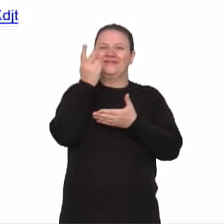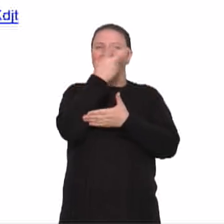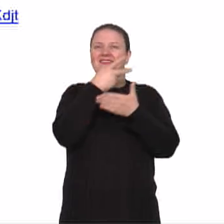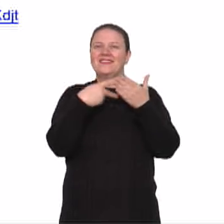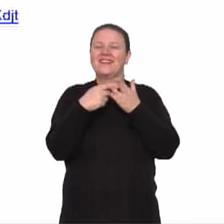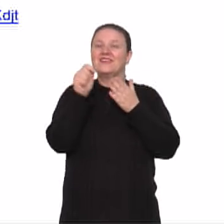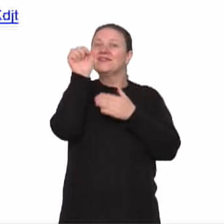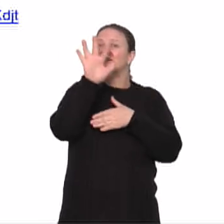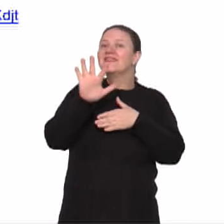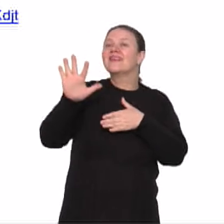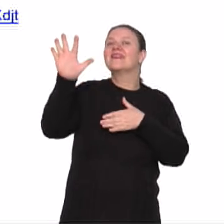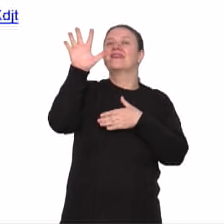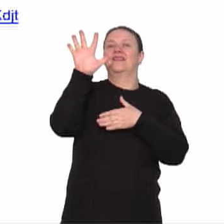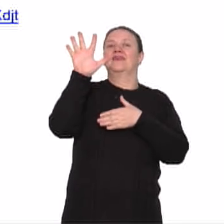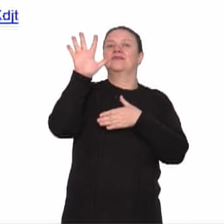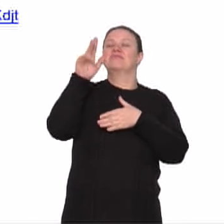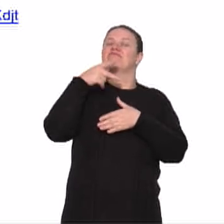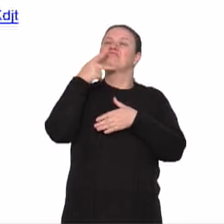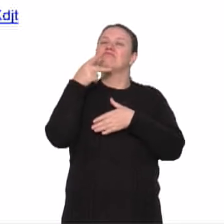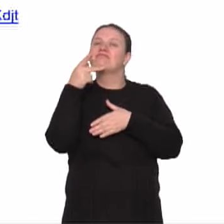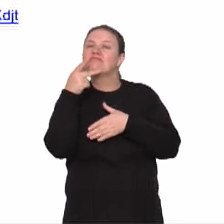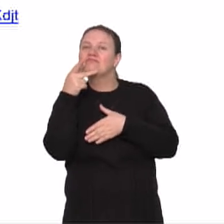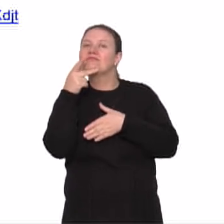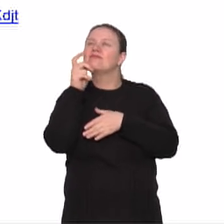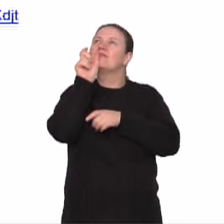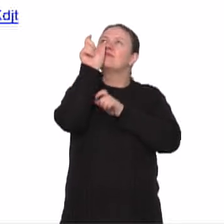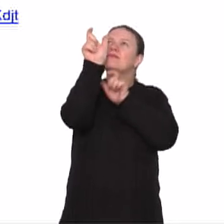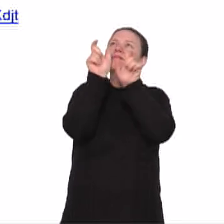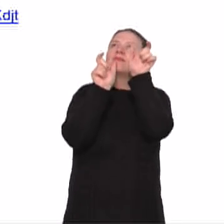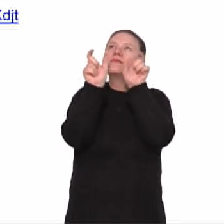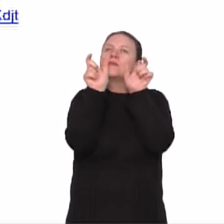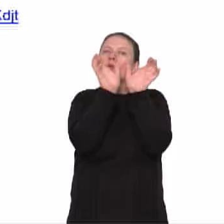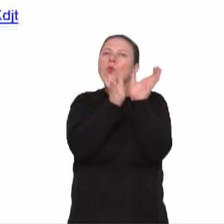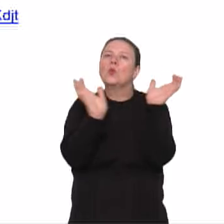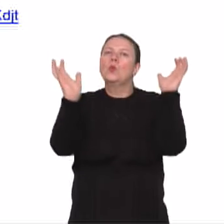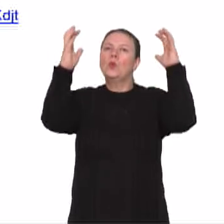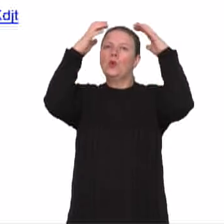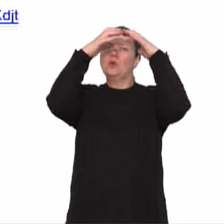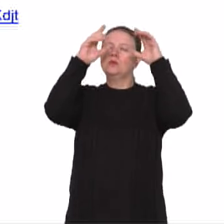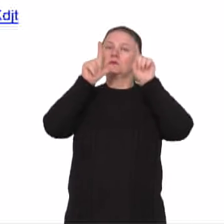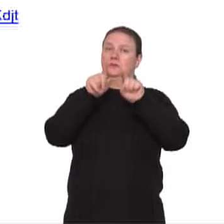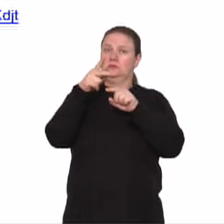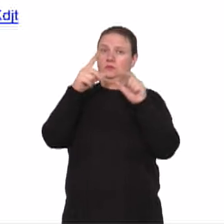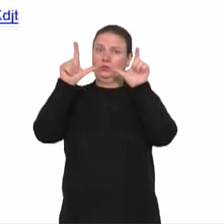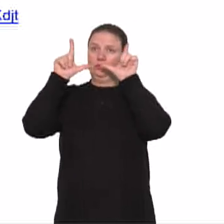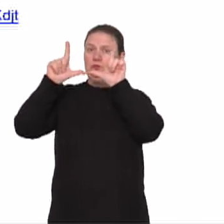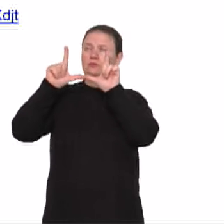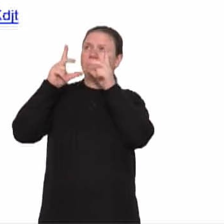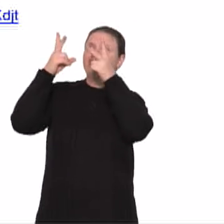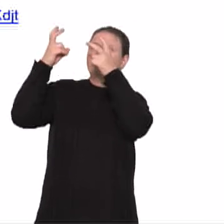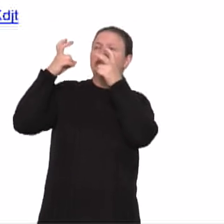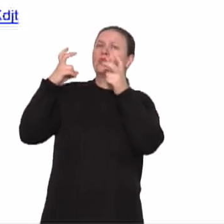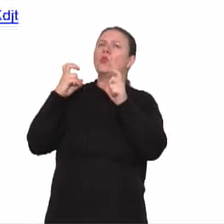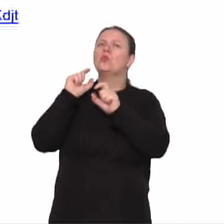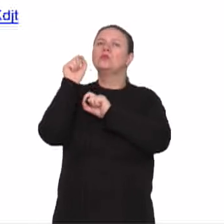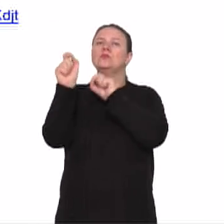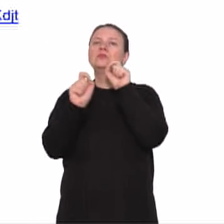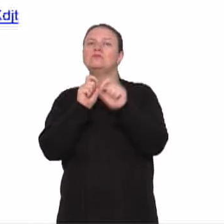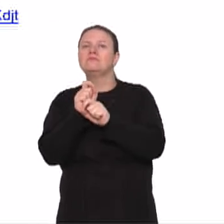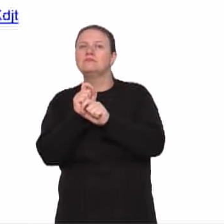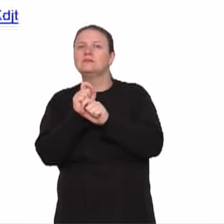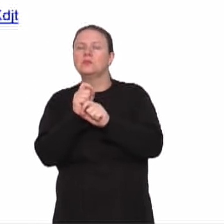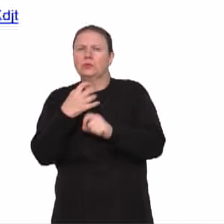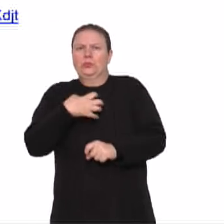de imagens, quais são as palavras que estão dentro dos balões. Temos o segundo quadrinho, observem bem qual é a ação,